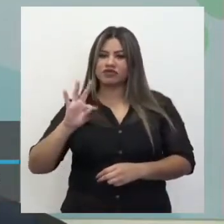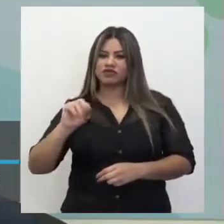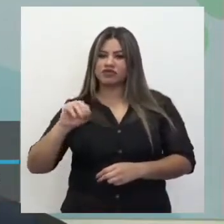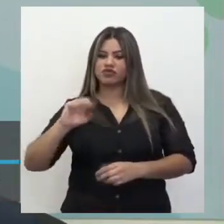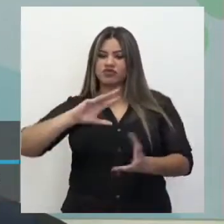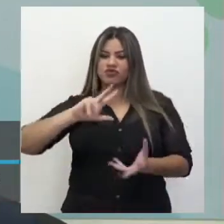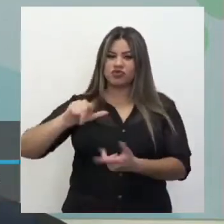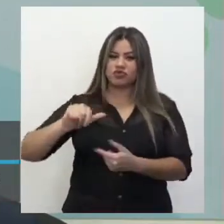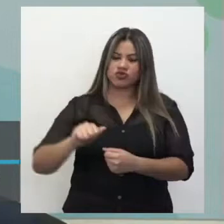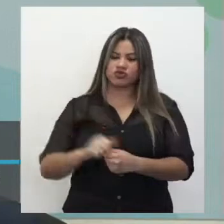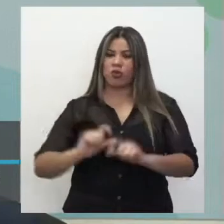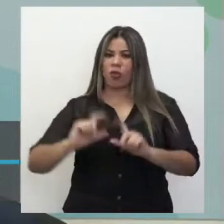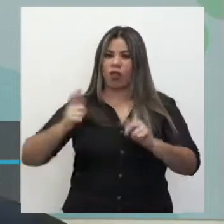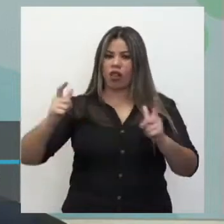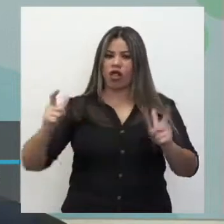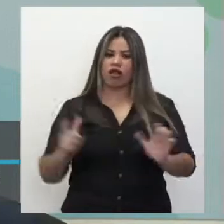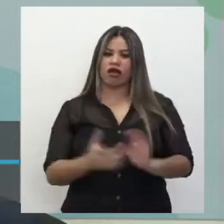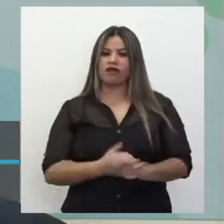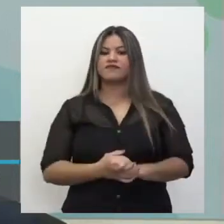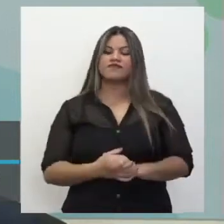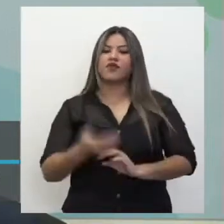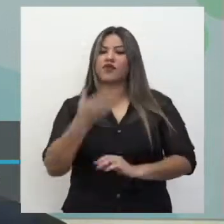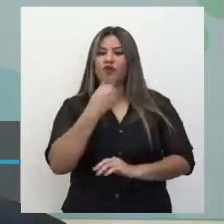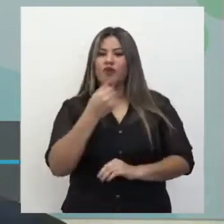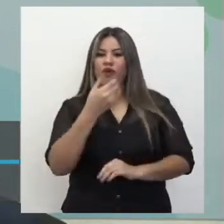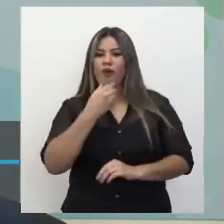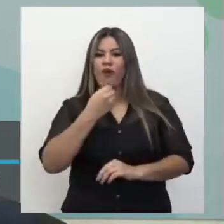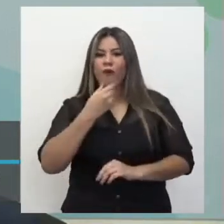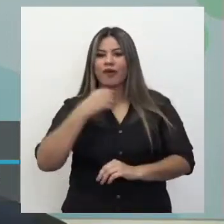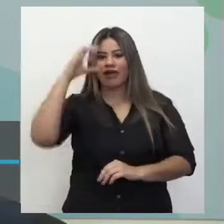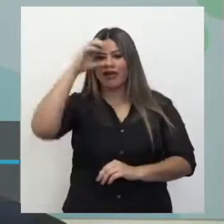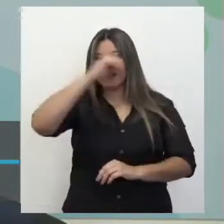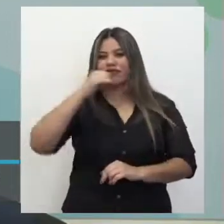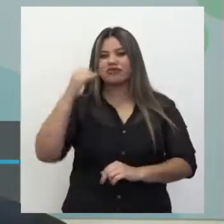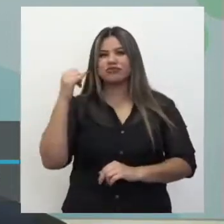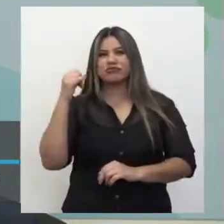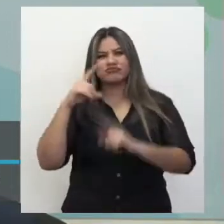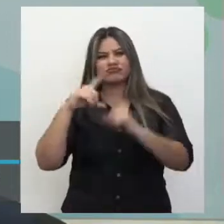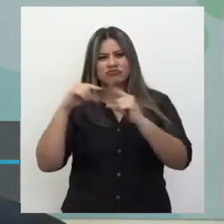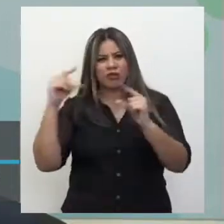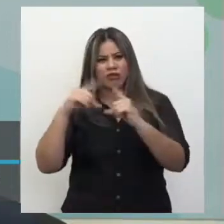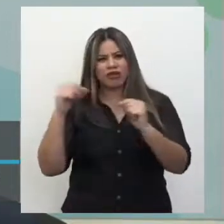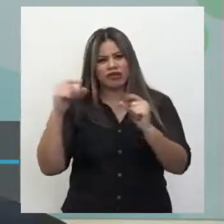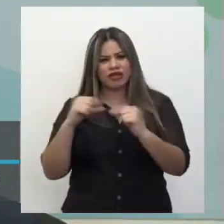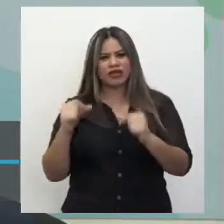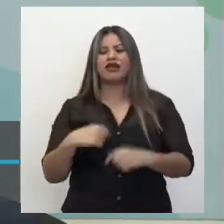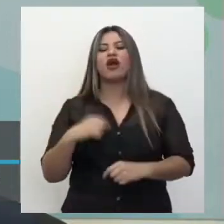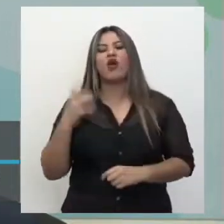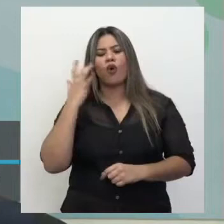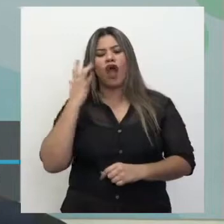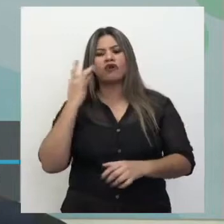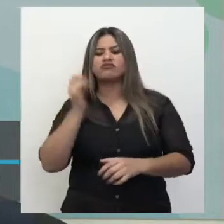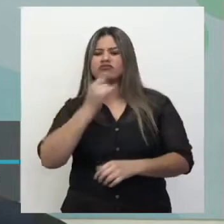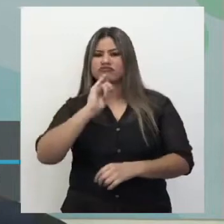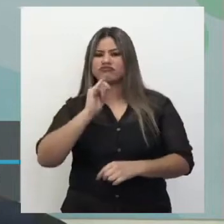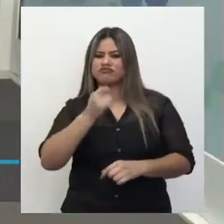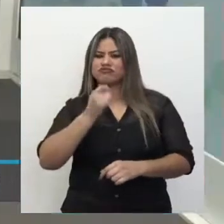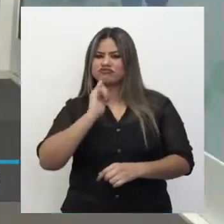O Homem que Sabia Javanês, Prosana. Eu acho que tinha até no material esse conto aqui, né? Uhum.